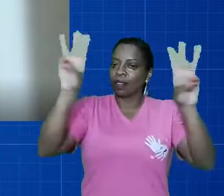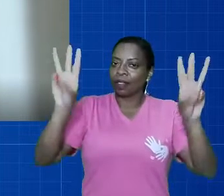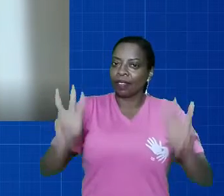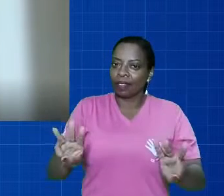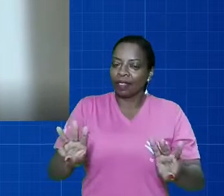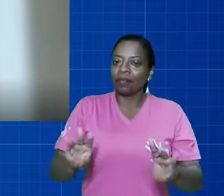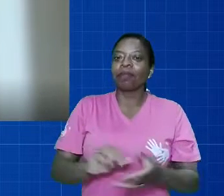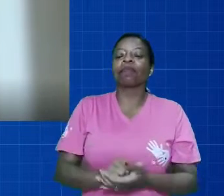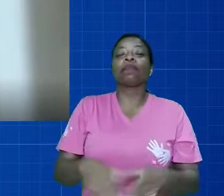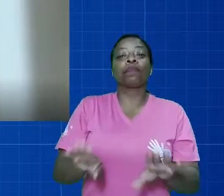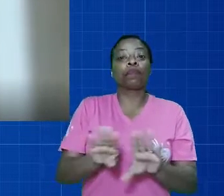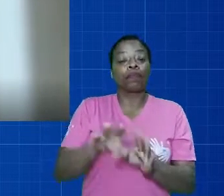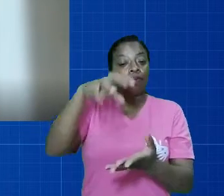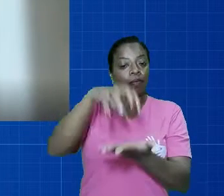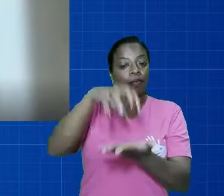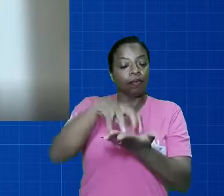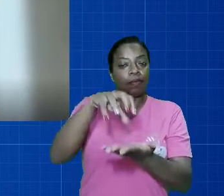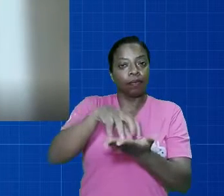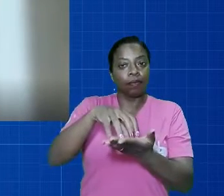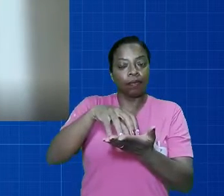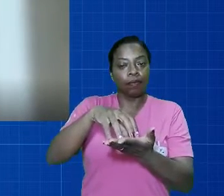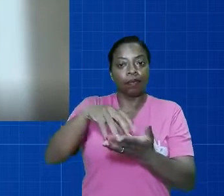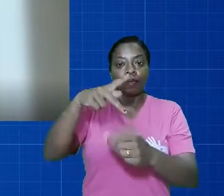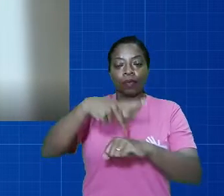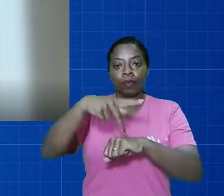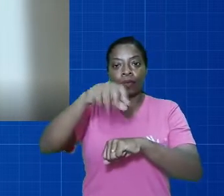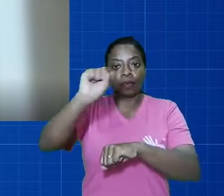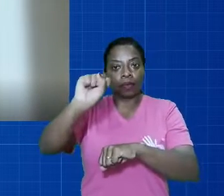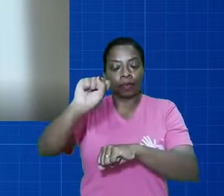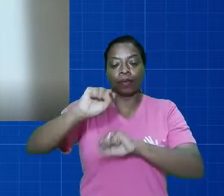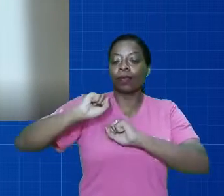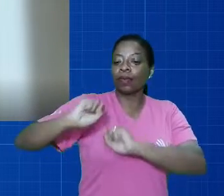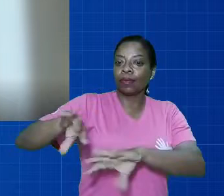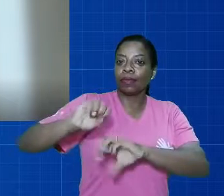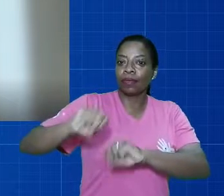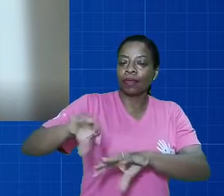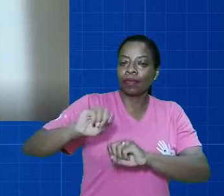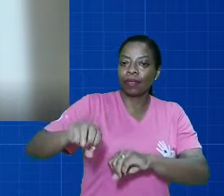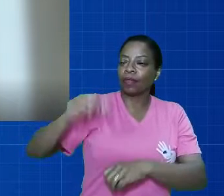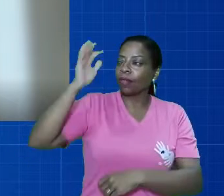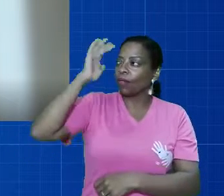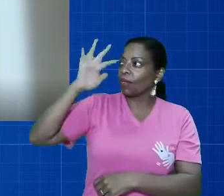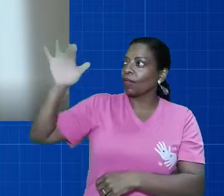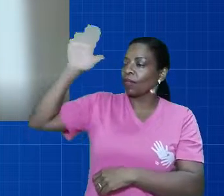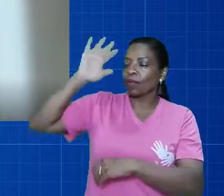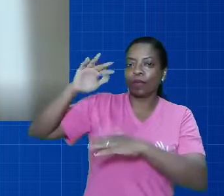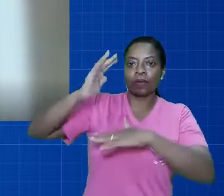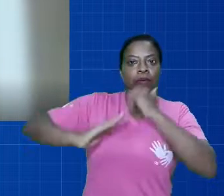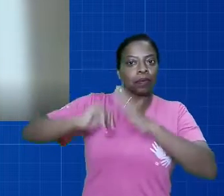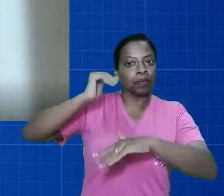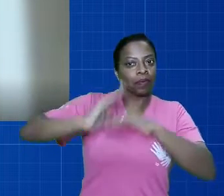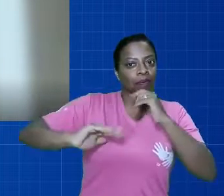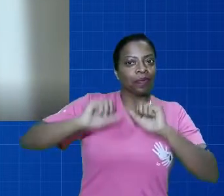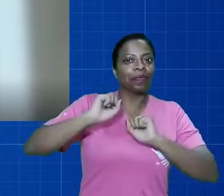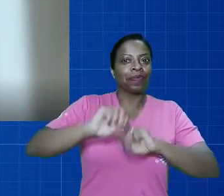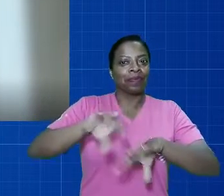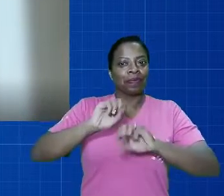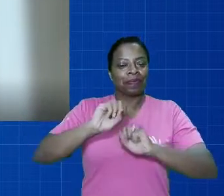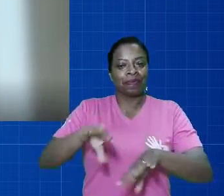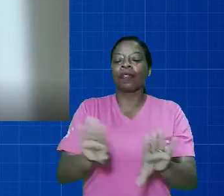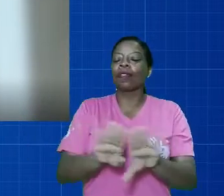Gráfica no Programa de Pós-Graduação em Educação, Teoria e Prático de Ensino e no Programa